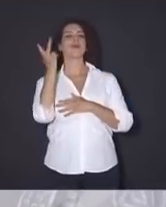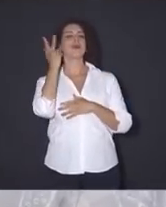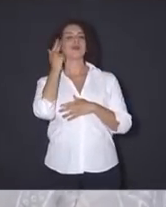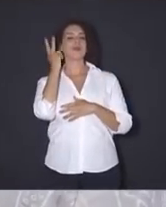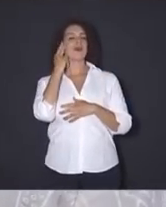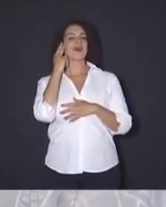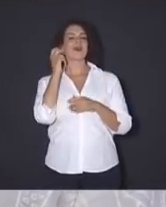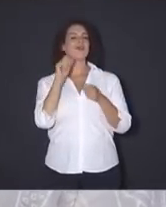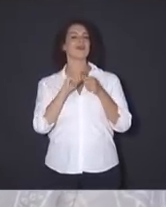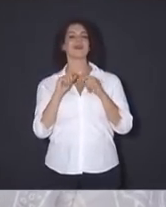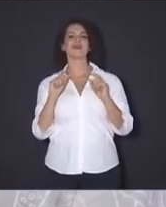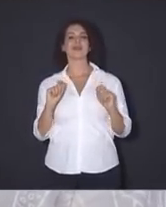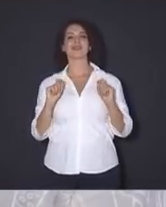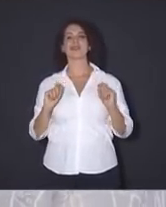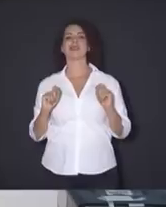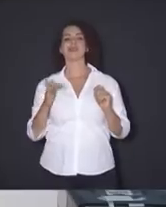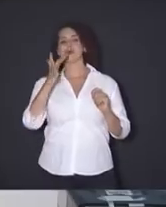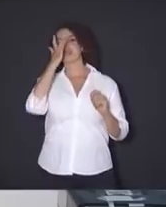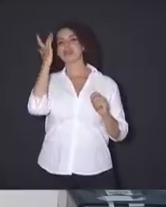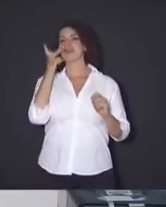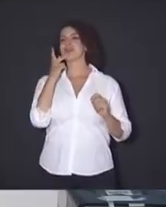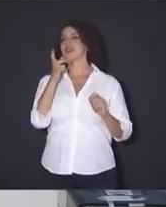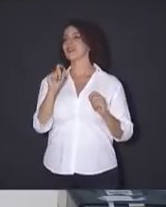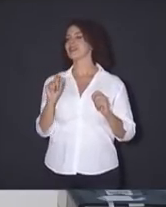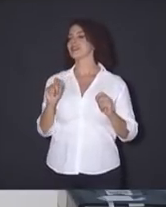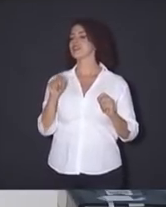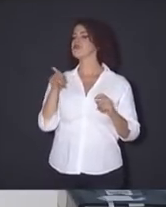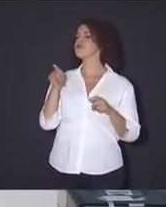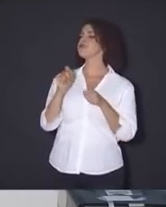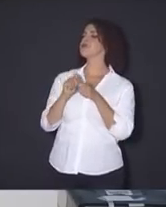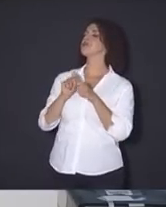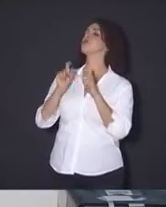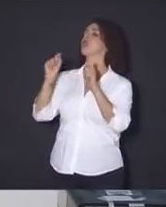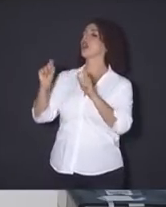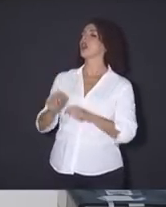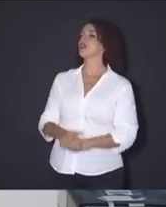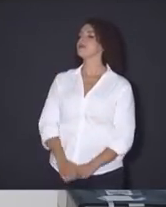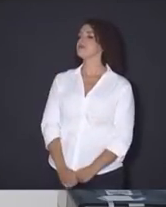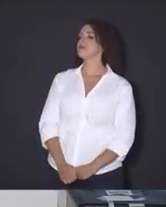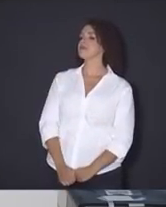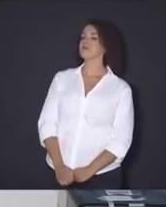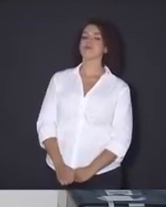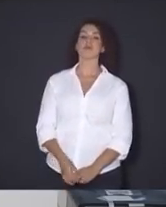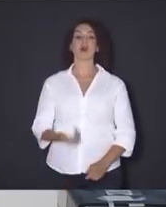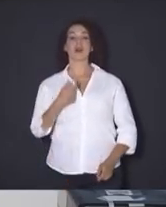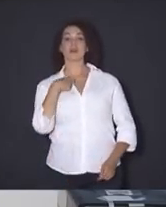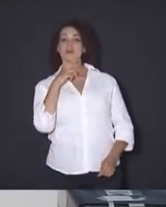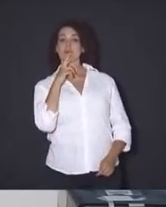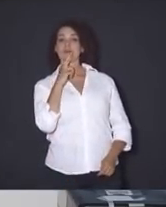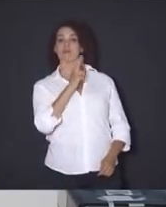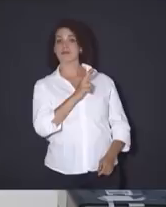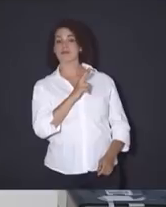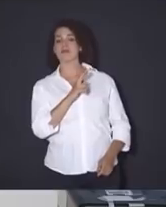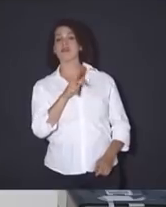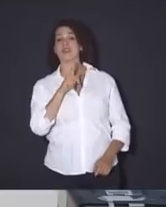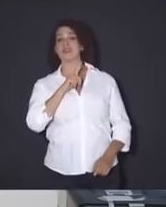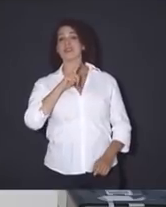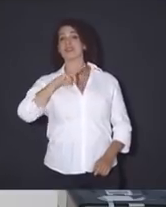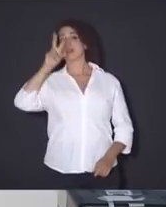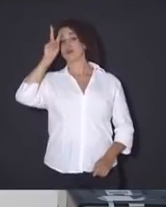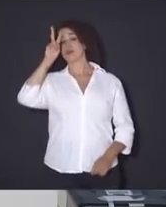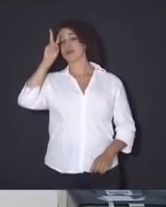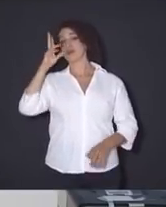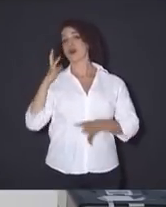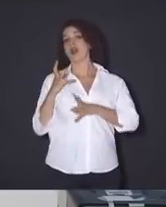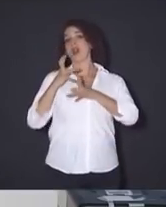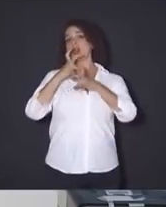e as pessoas dizem ah sim você vai fazer o que quer dizer e dizer sim nós temos uma história de pelo menos de